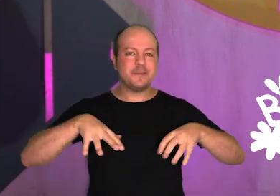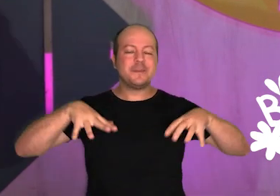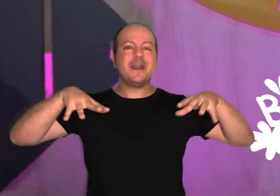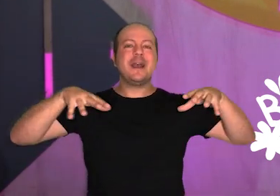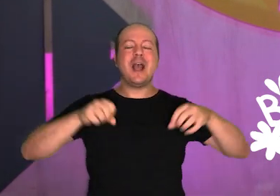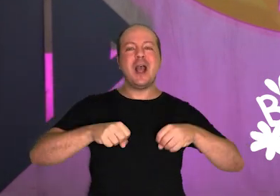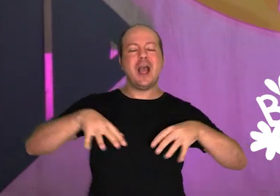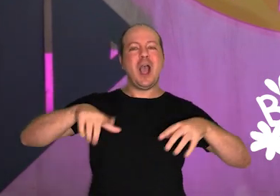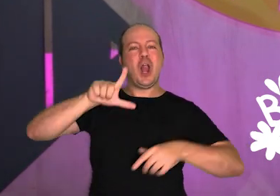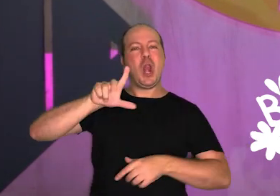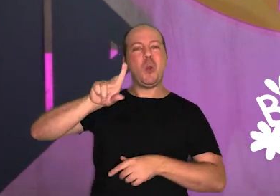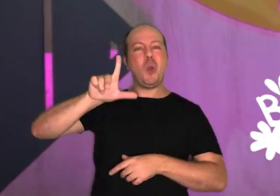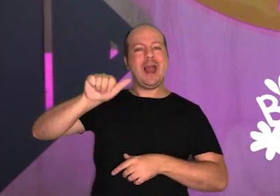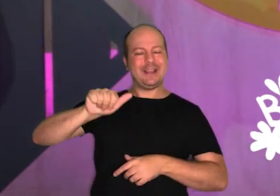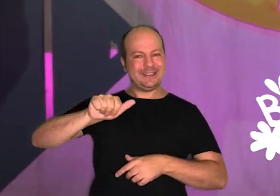lula,